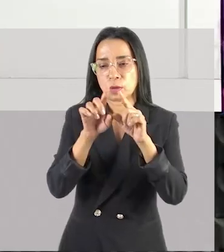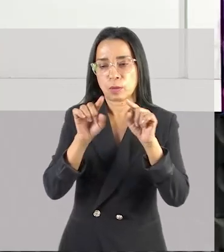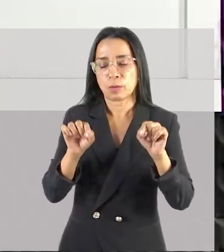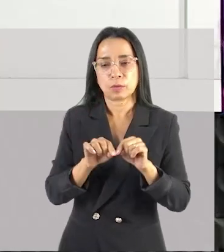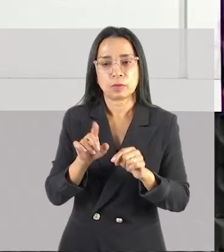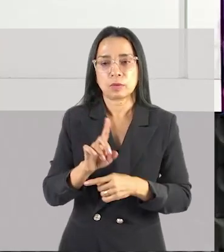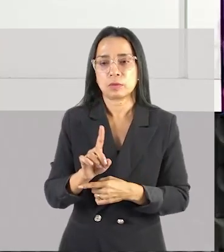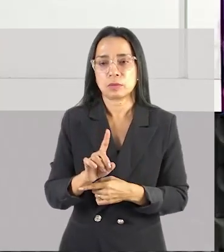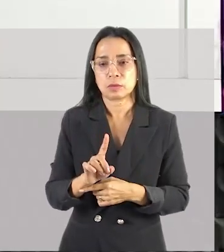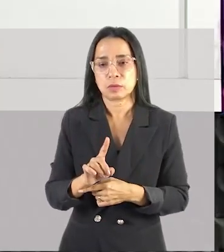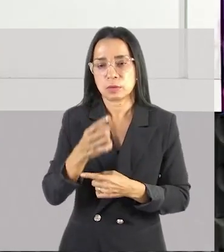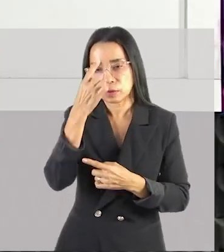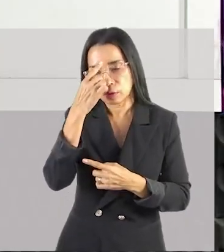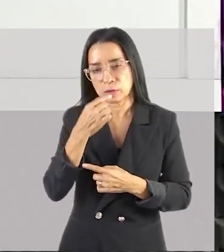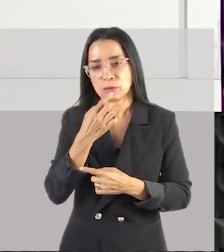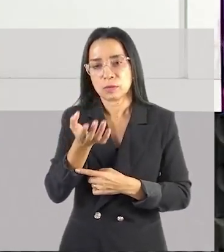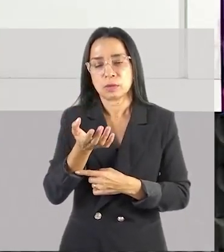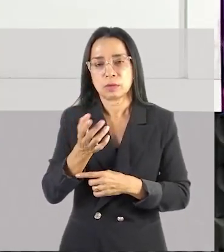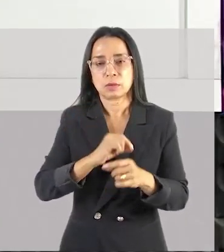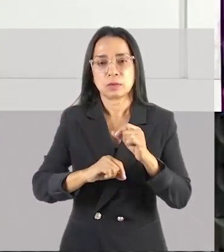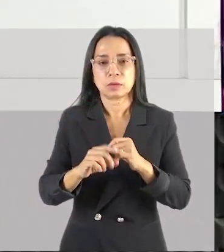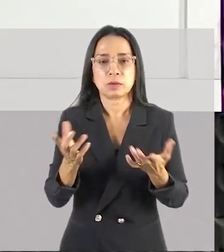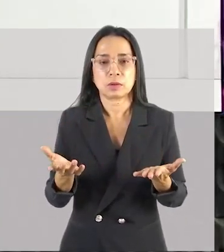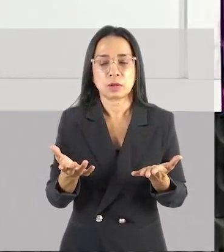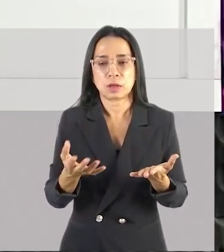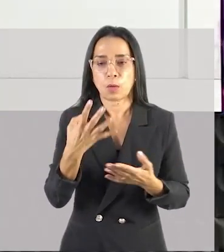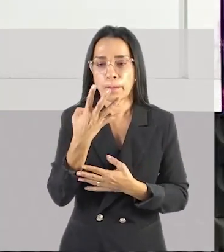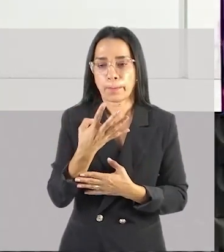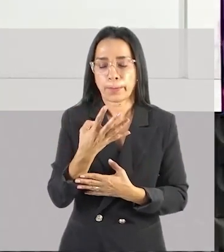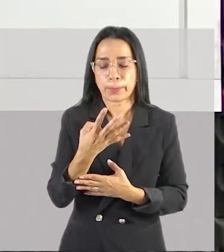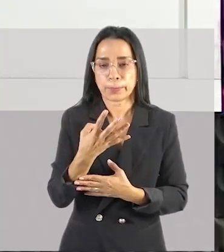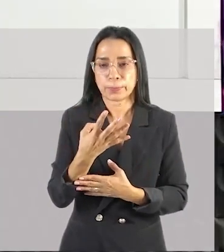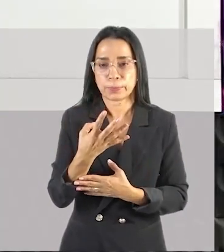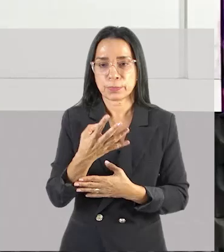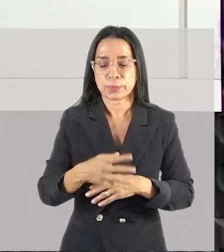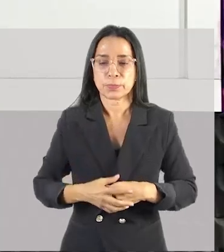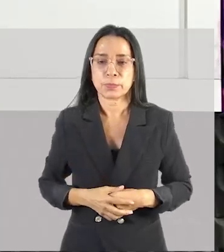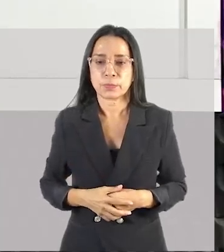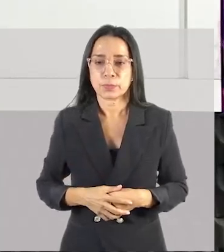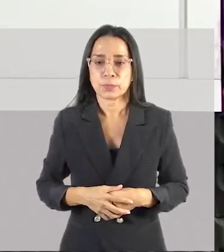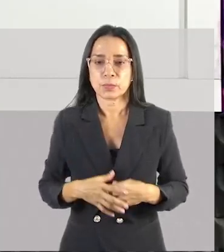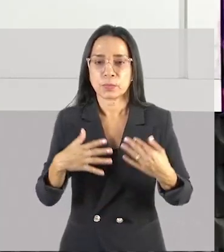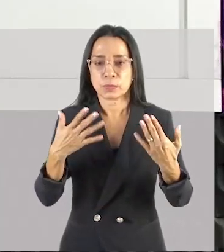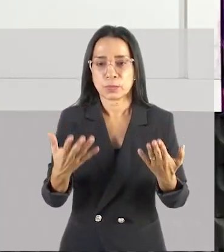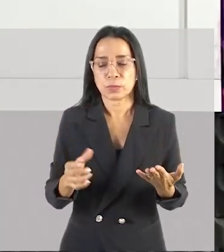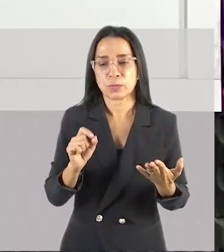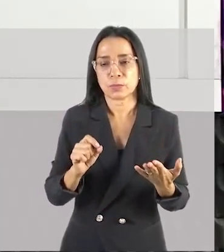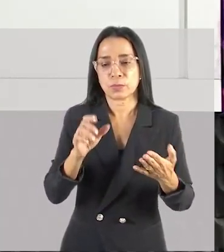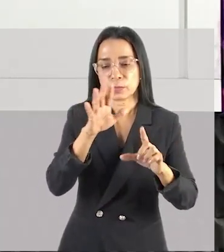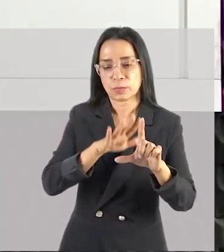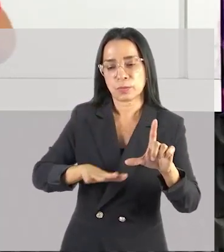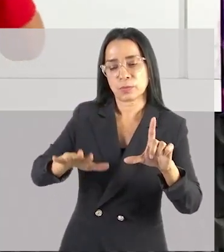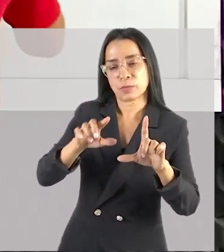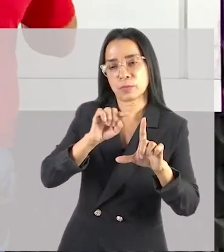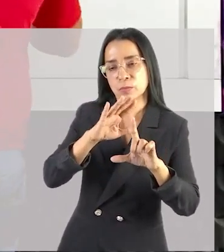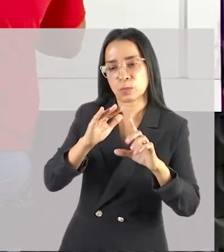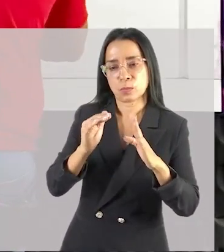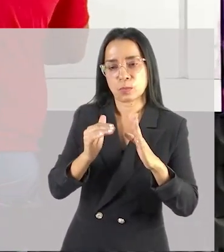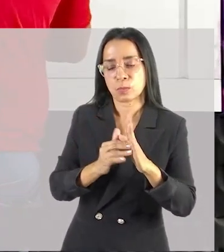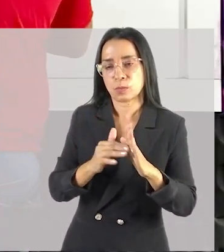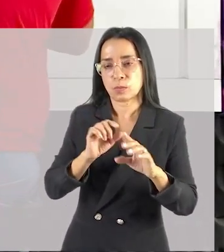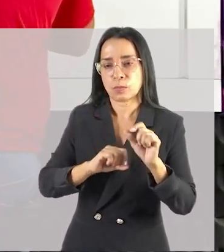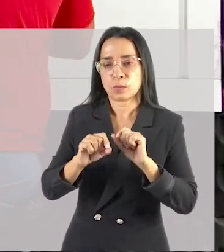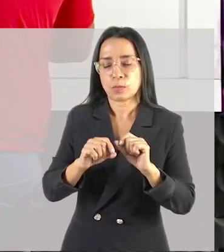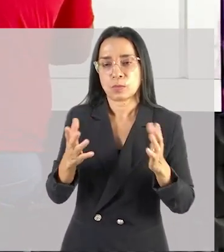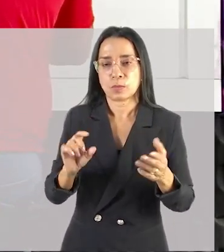aqui, ó. A figura que ele quer, a área, são 4. Né? Então, a área total, a